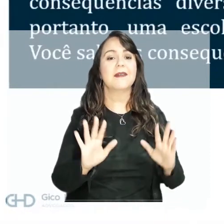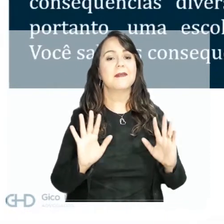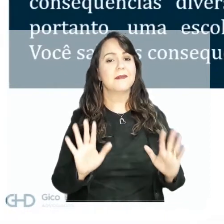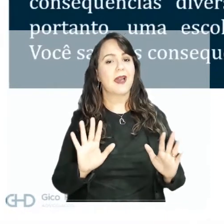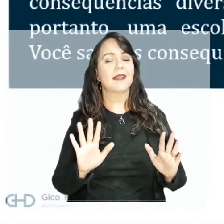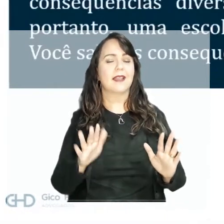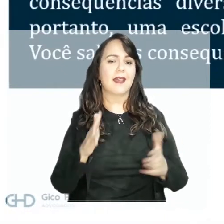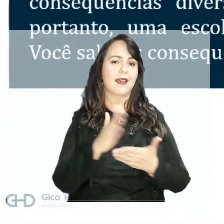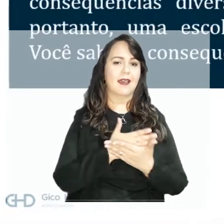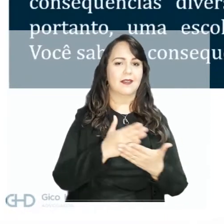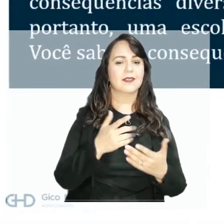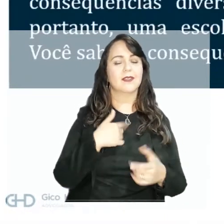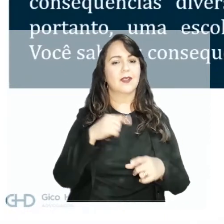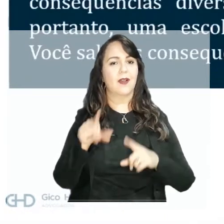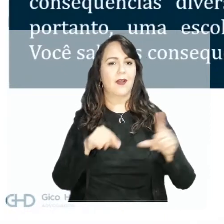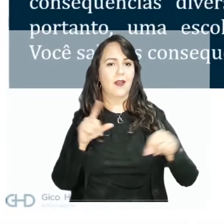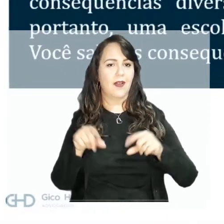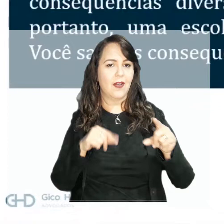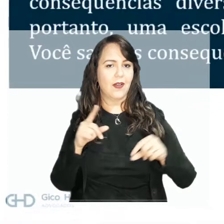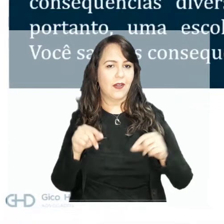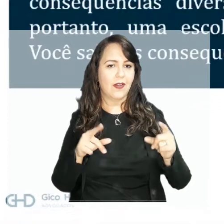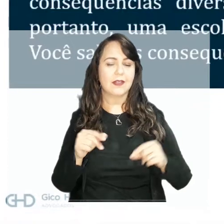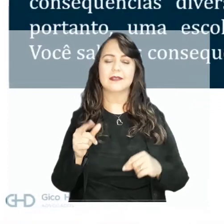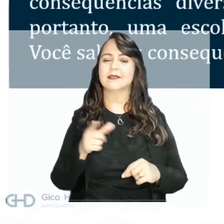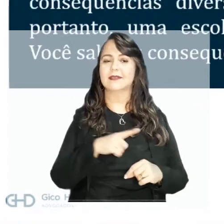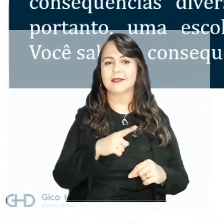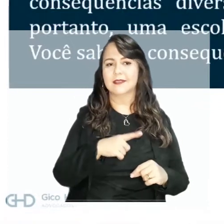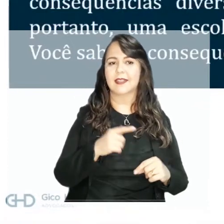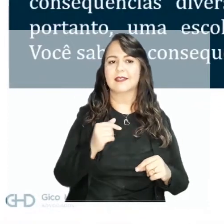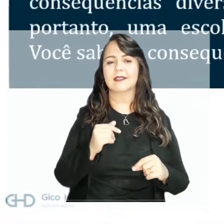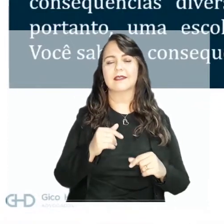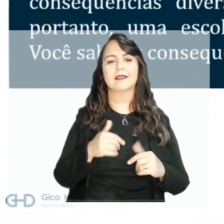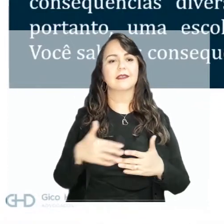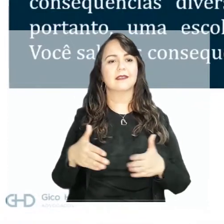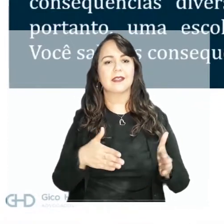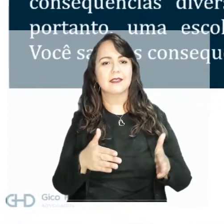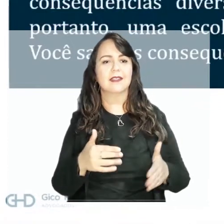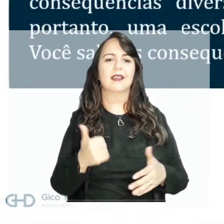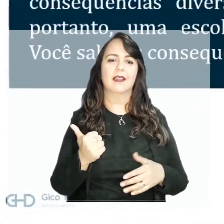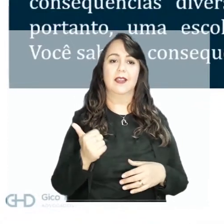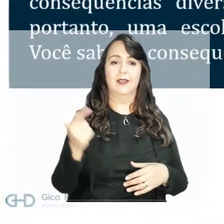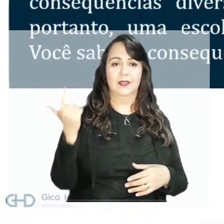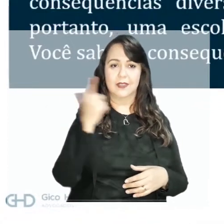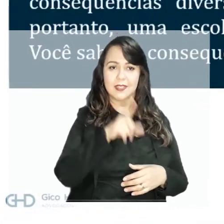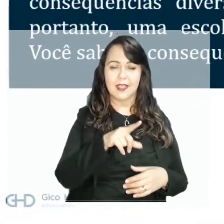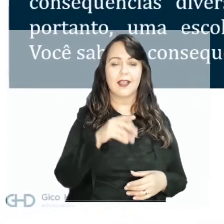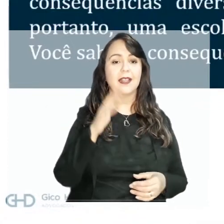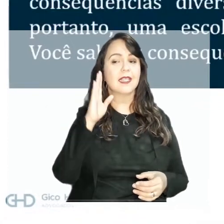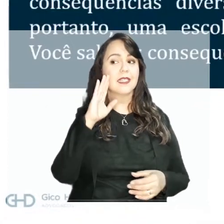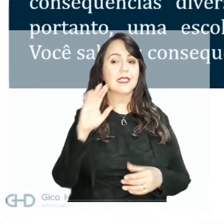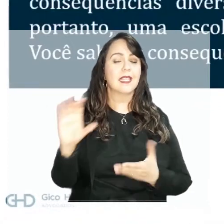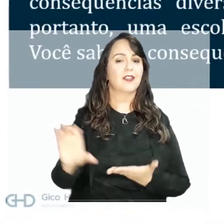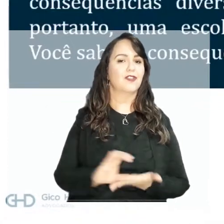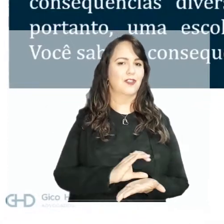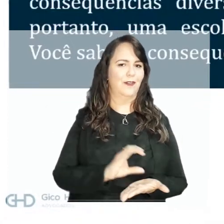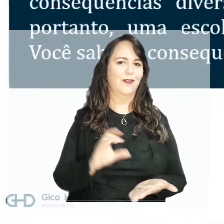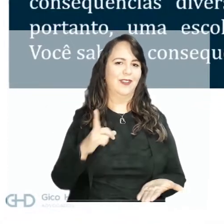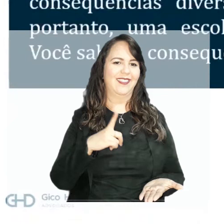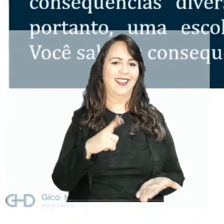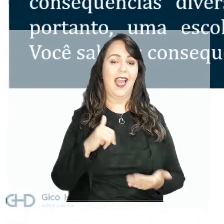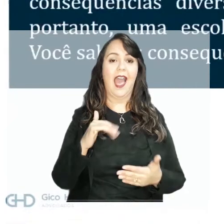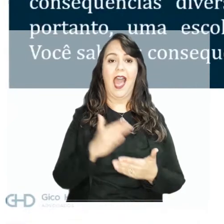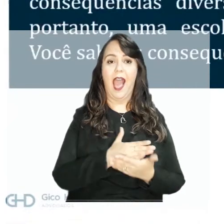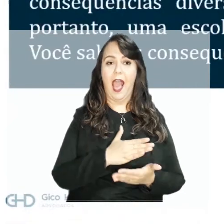integração. E, quando se altera o direito, ele altera os incentivos. E os incentivos alteram o comportamento das pessoas.